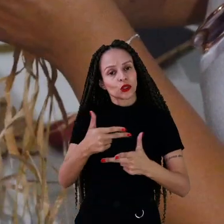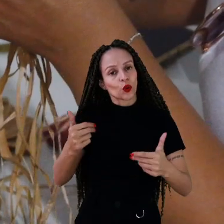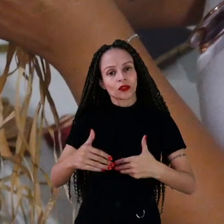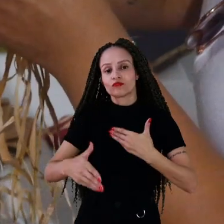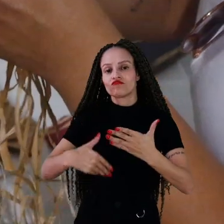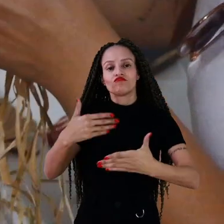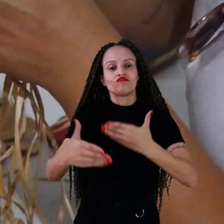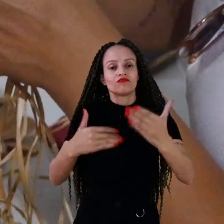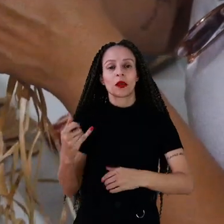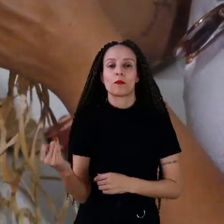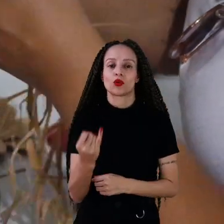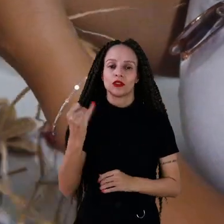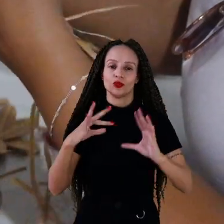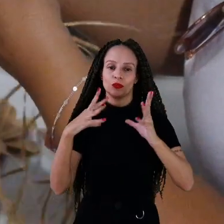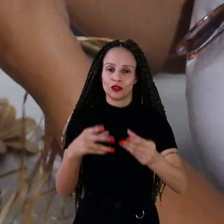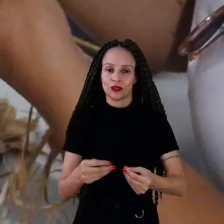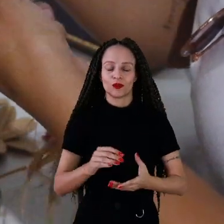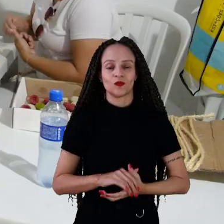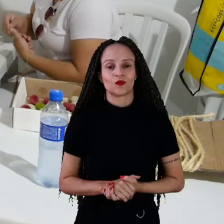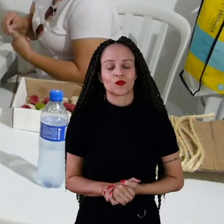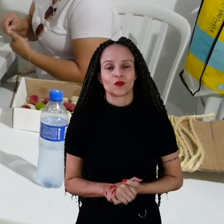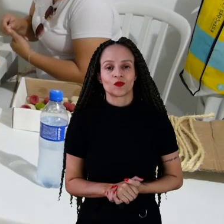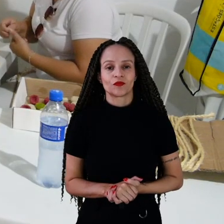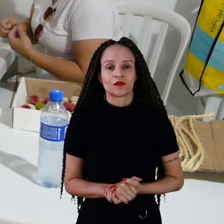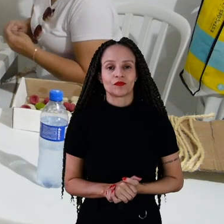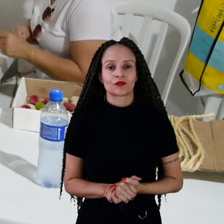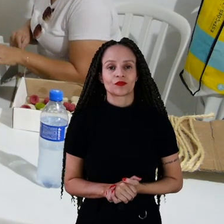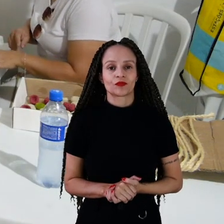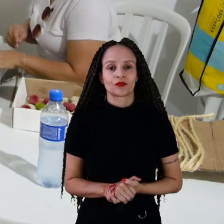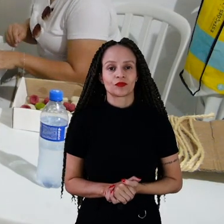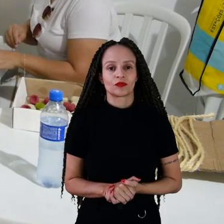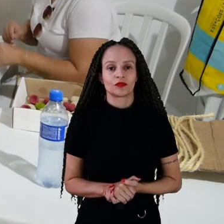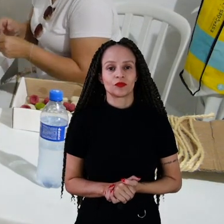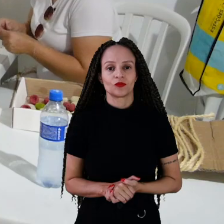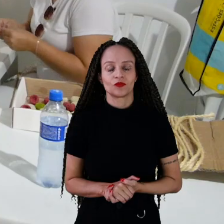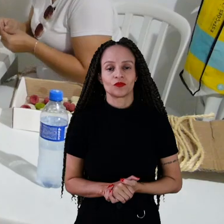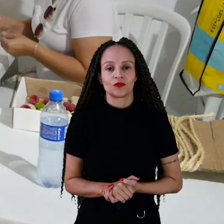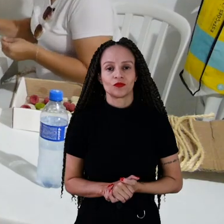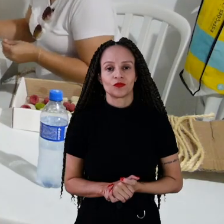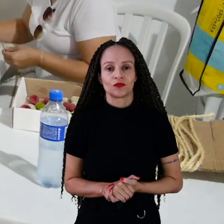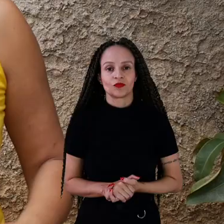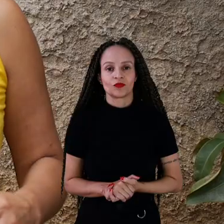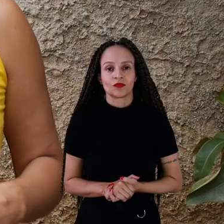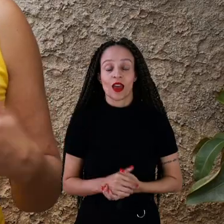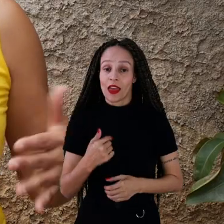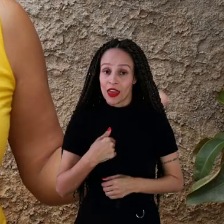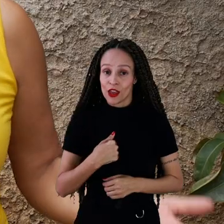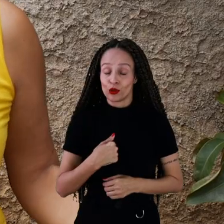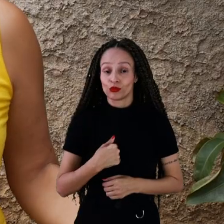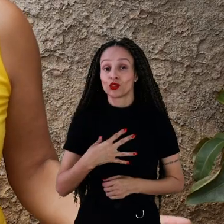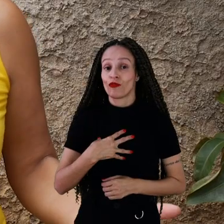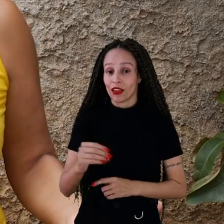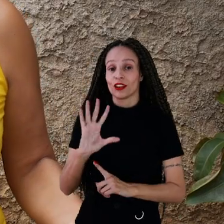construiu, e as coisas vão se tornando importante para todos. Artesãs produzem material para a feira. Eu venho de uma